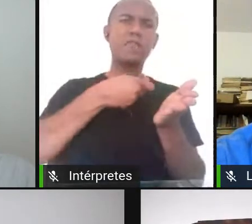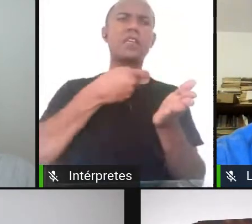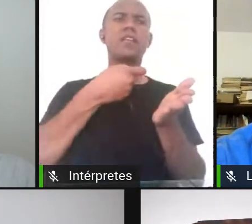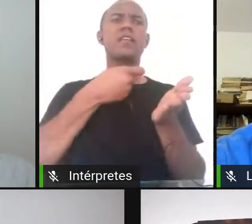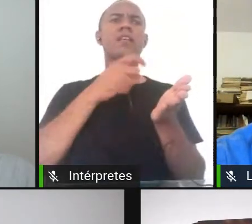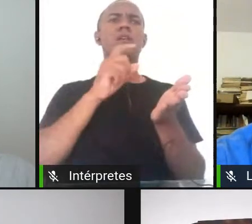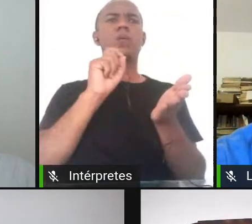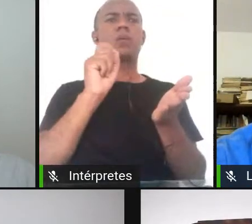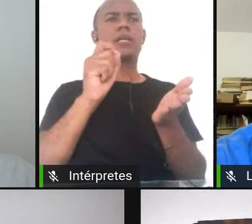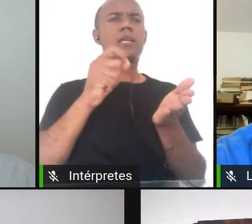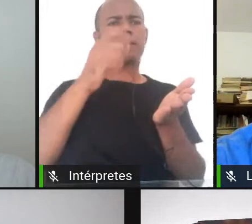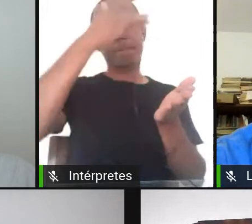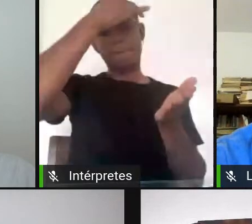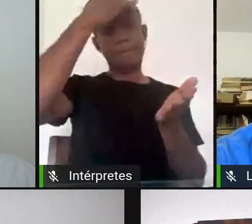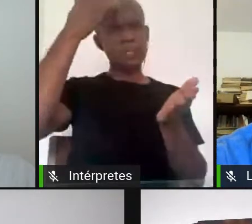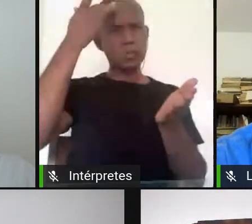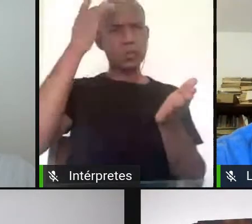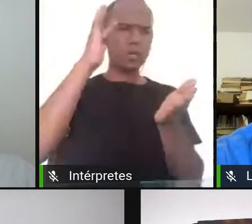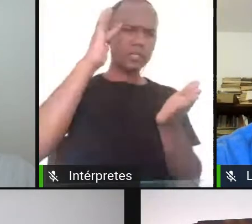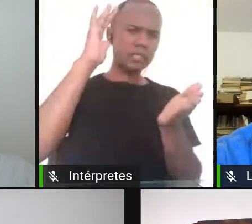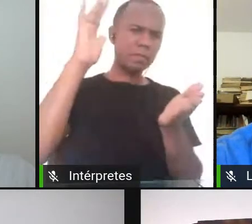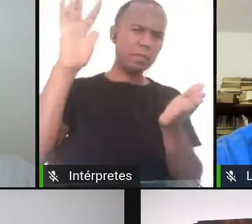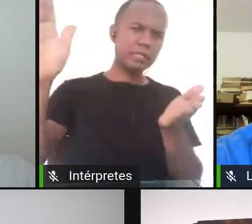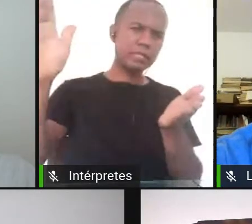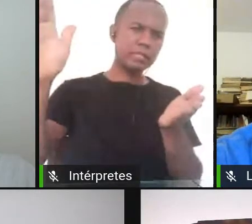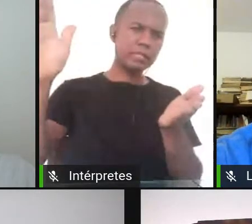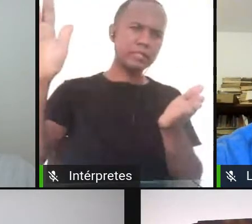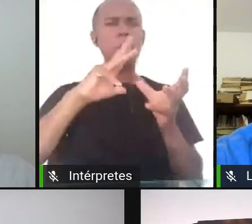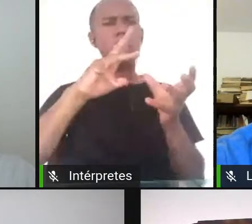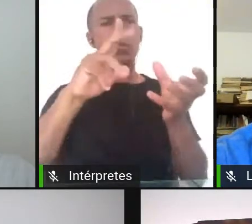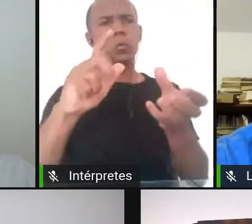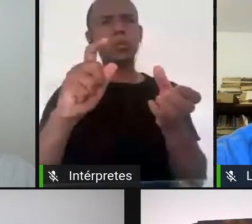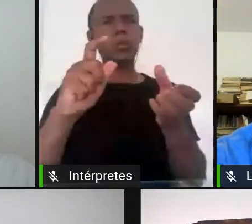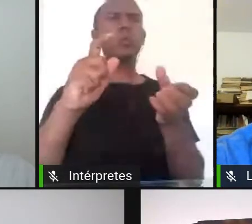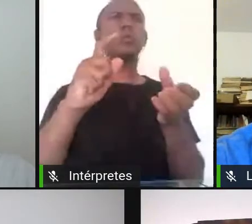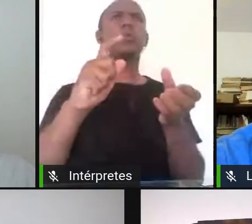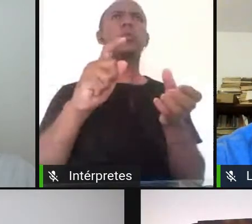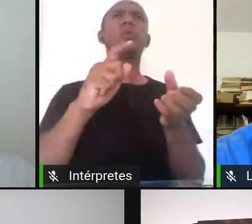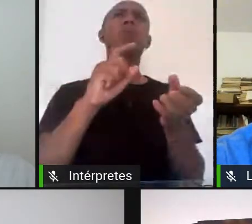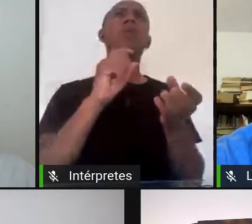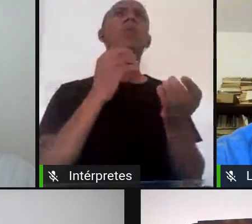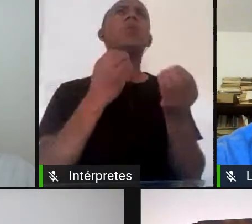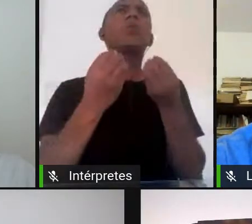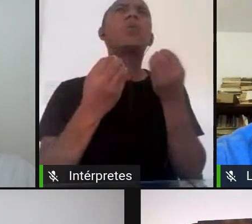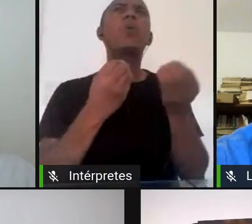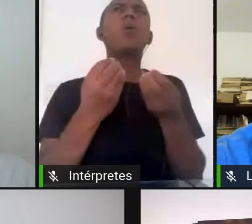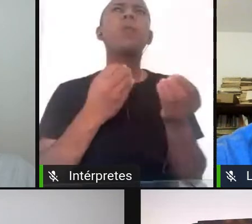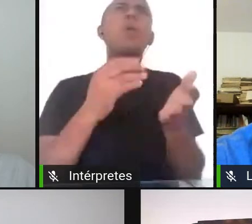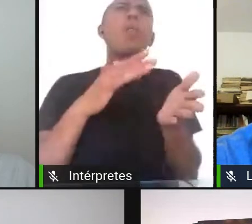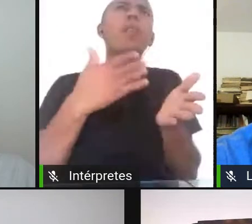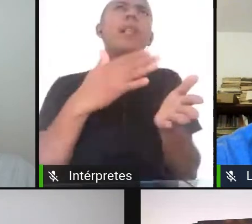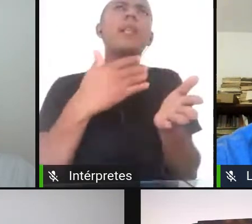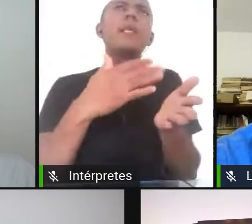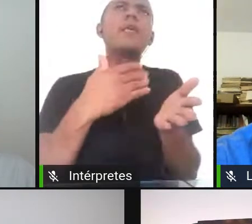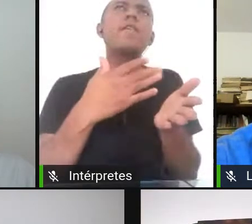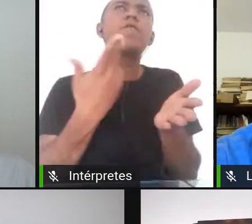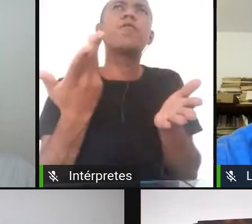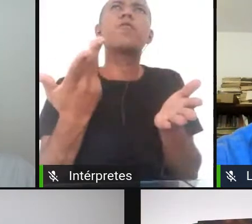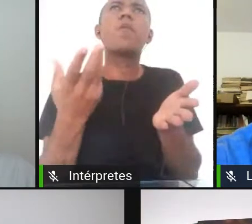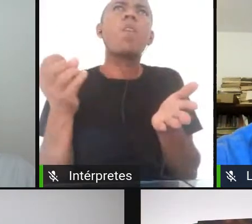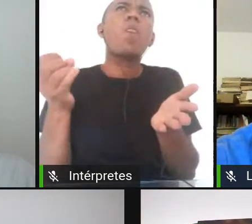mundo do Elefante Tendai, que é o meu livro de estreia, eu